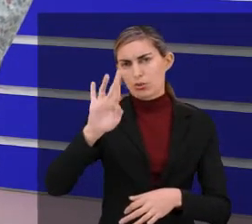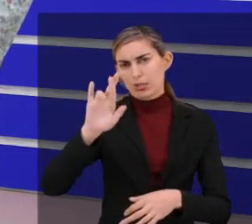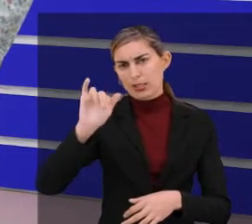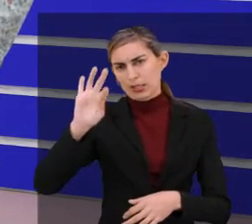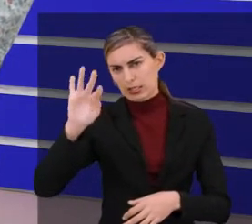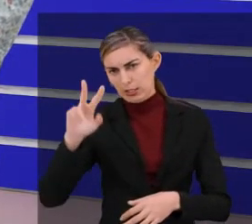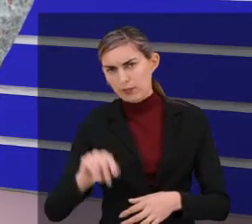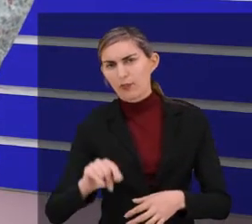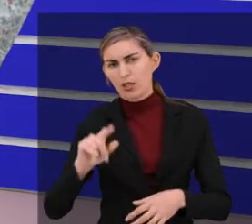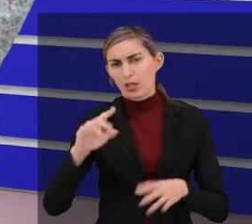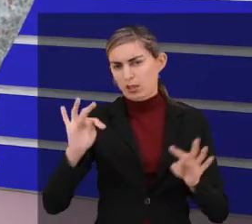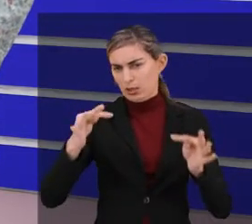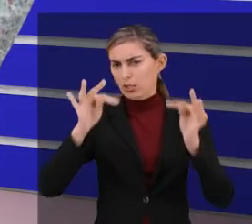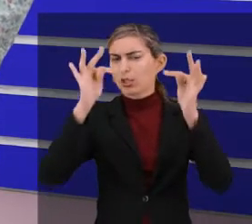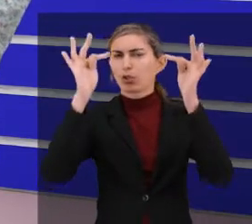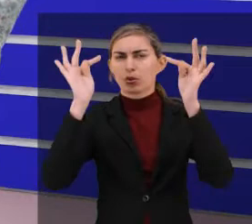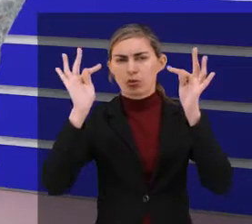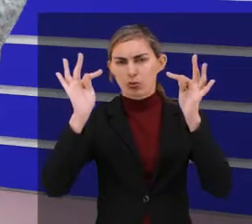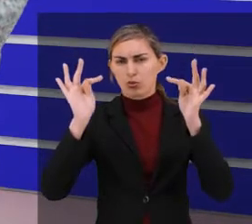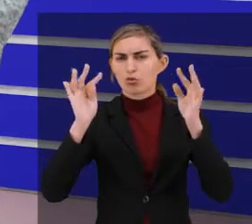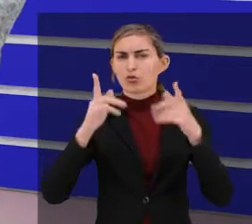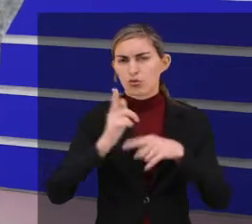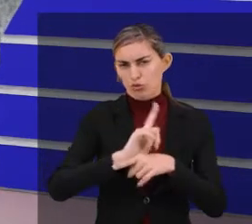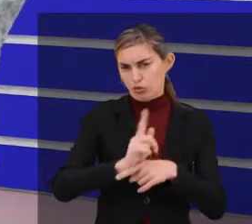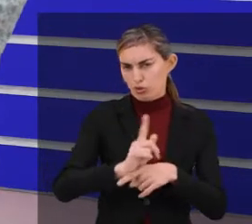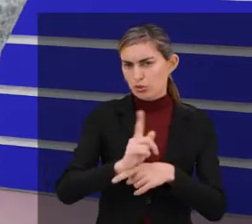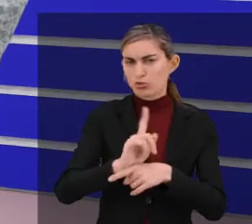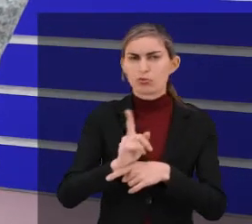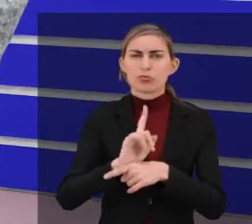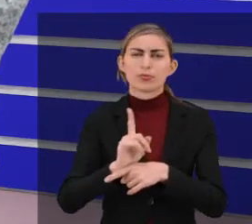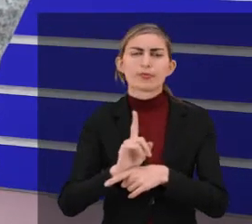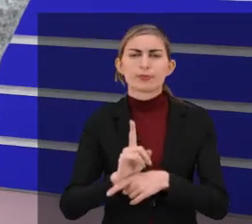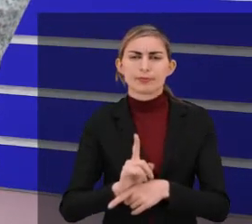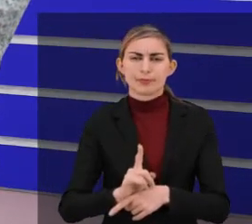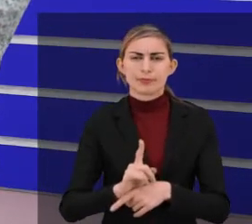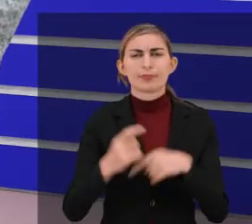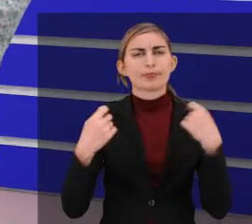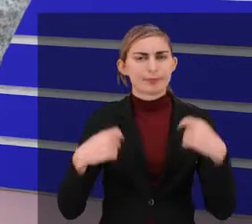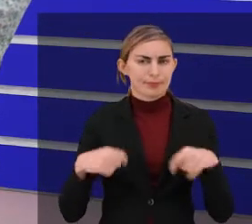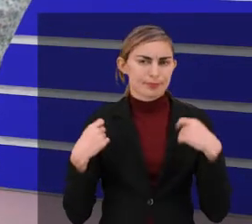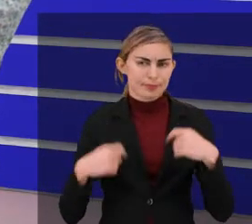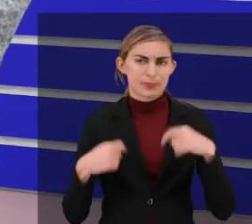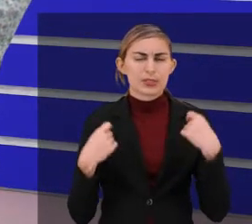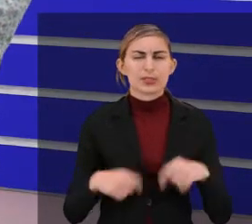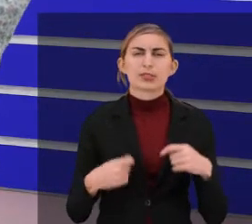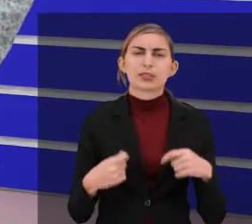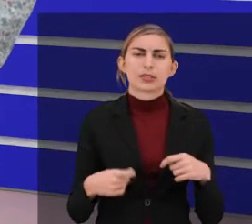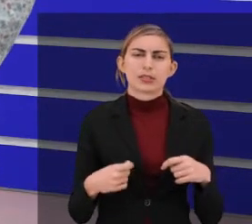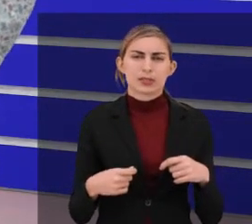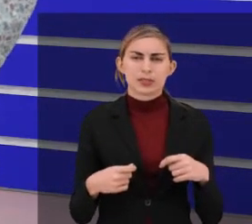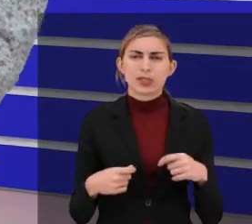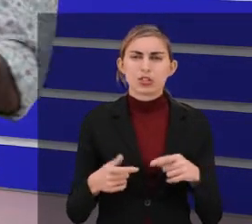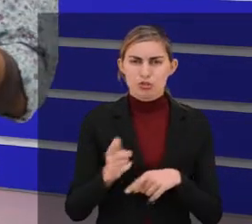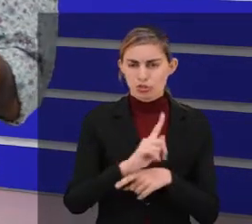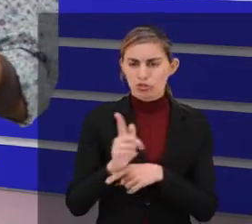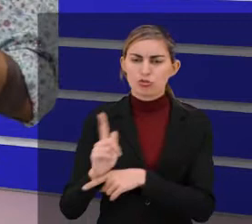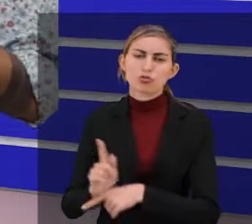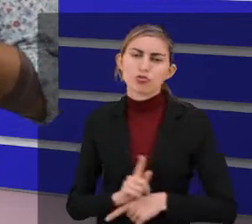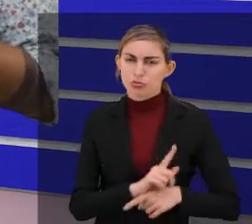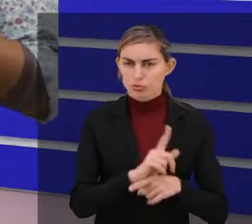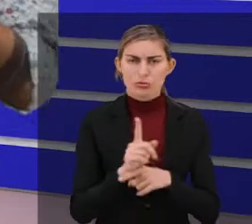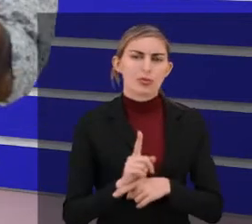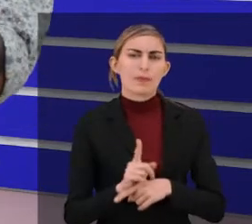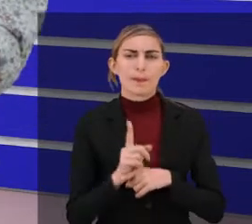uma tecnologia que o gestor ele precisa vivenciar, ele